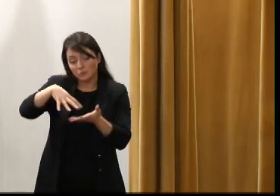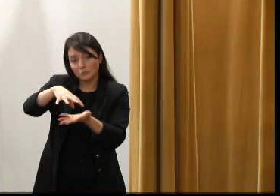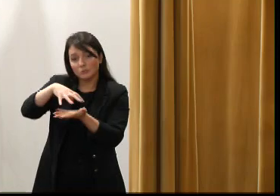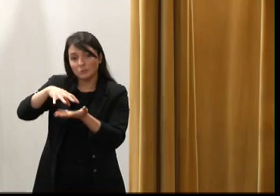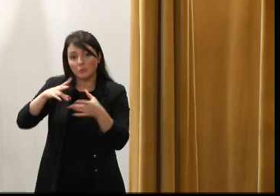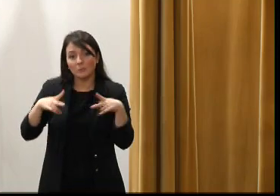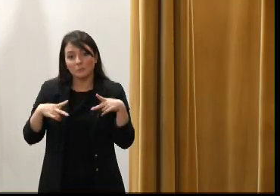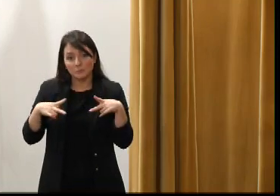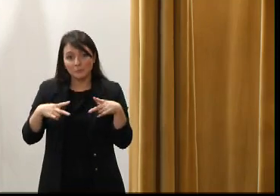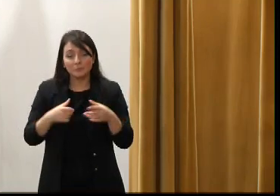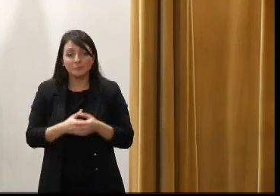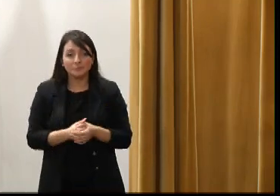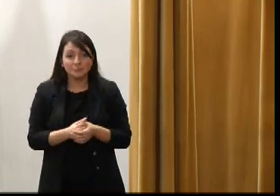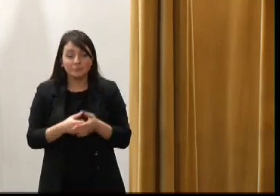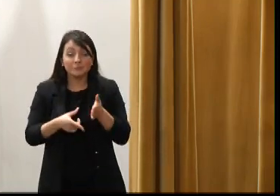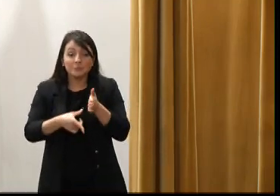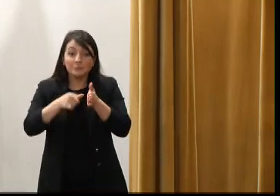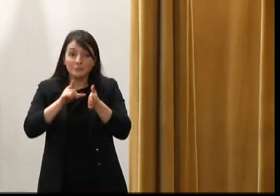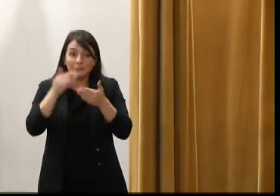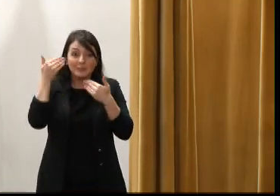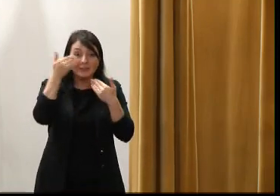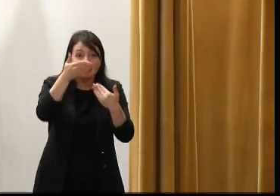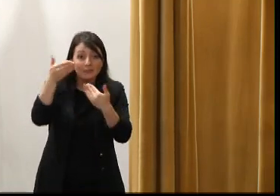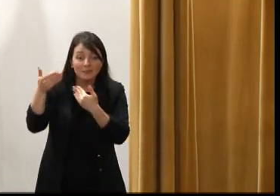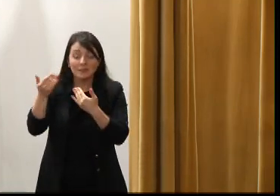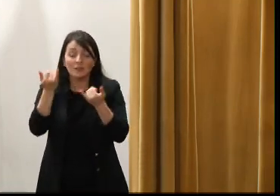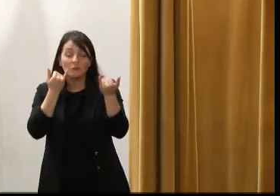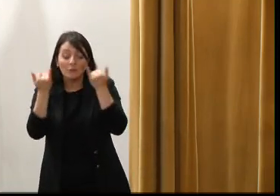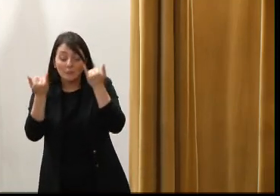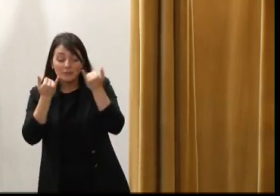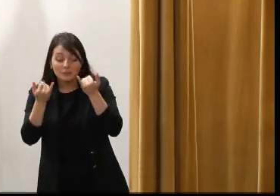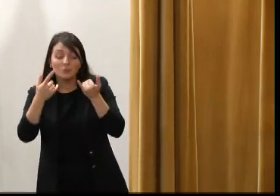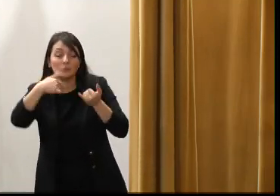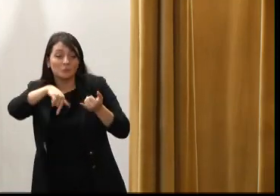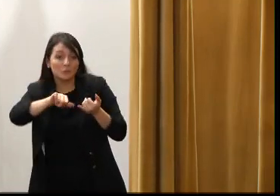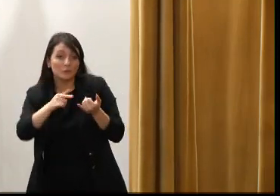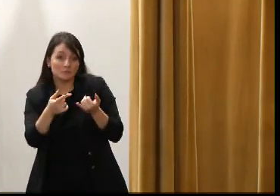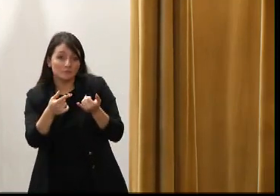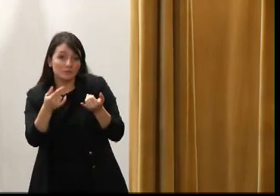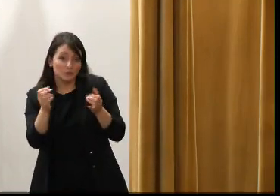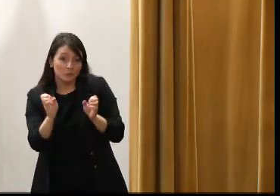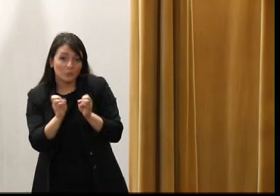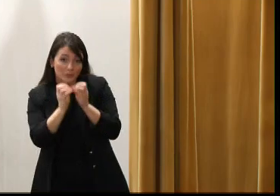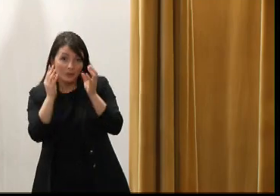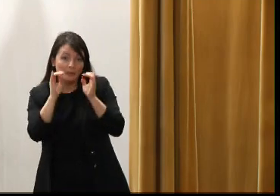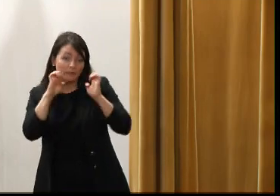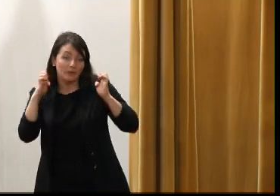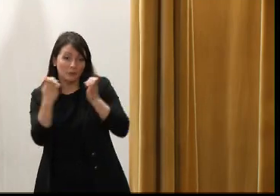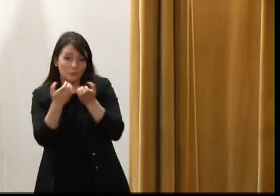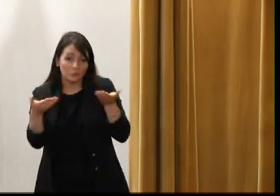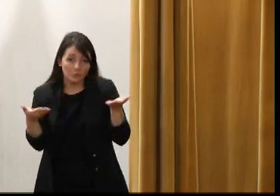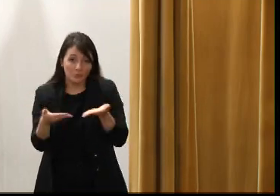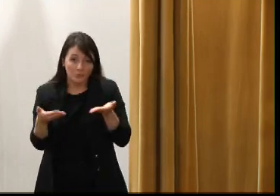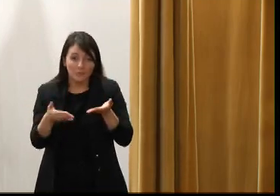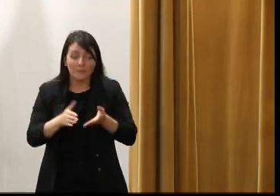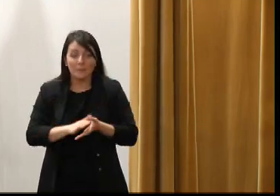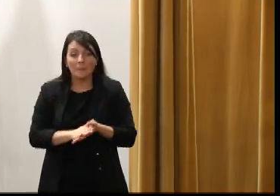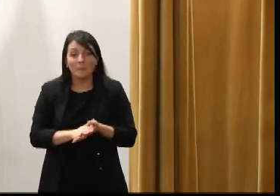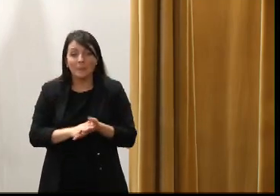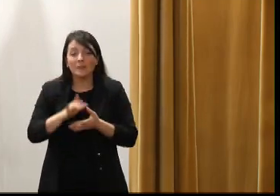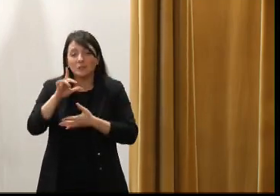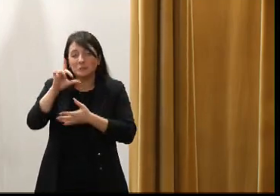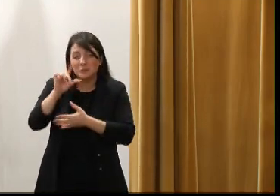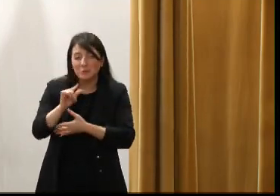dos agradecimentos, trazemos algumas informações sobre o evento. Procurou-se ao máximo reduzir os